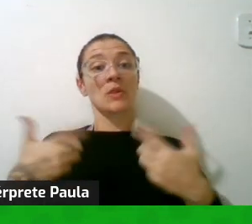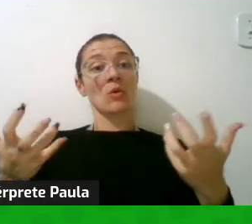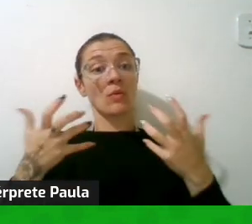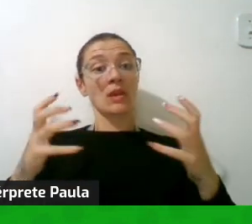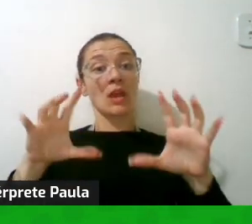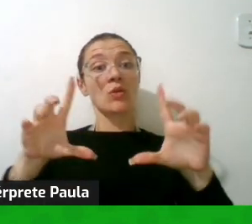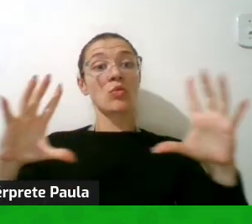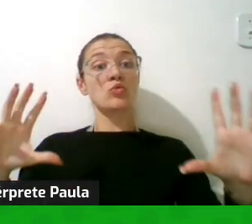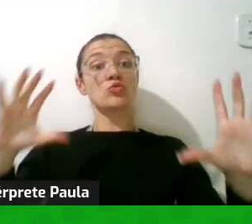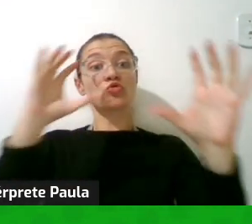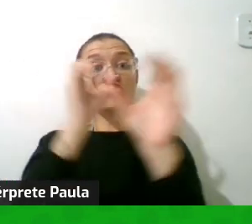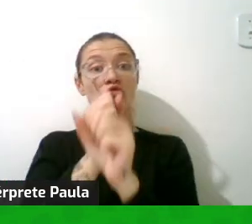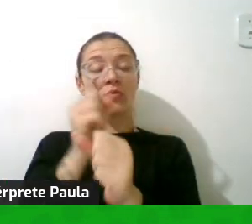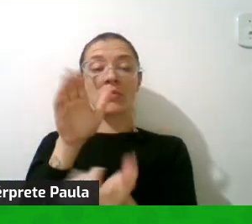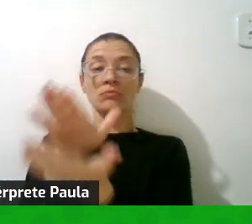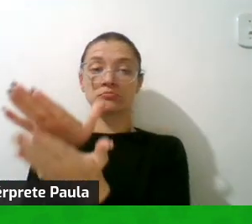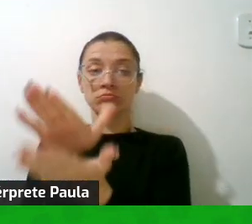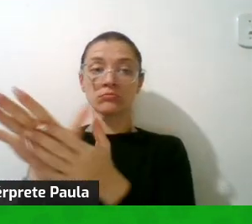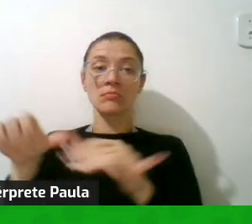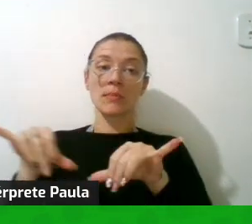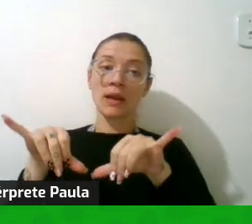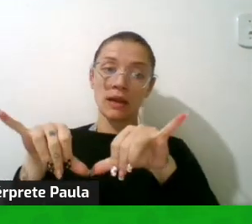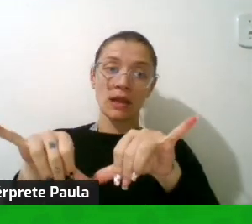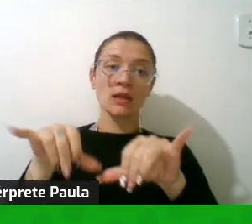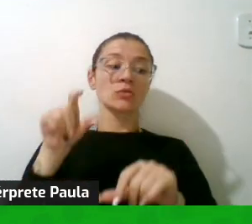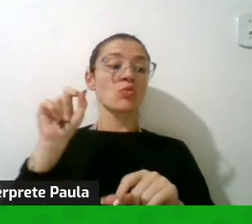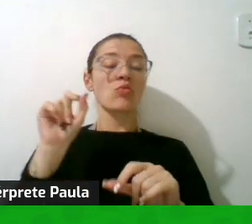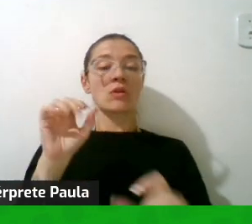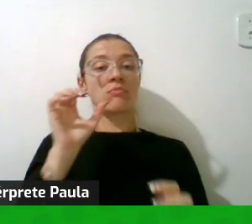soma do que eu gastei no mercado, a soma do que eu gastei